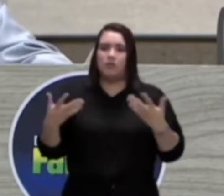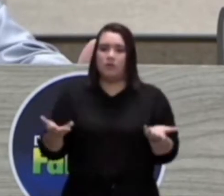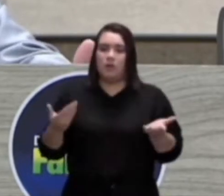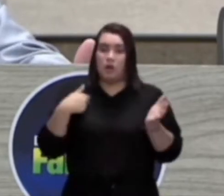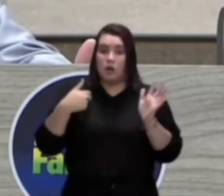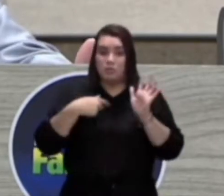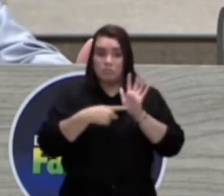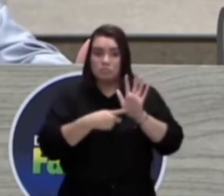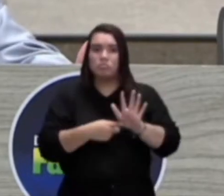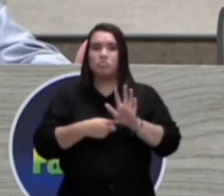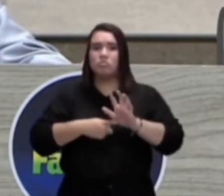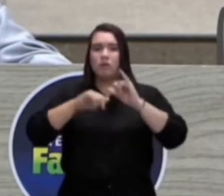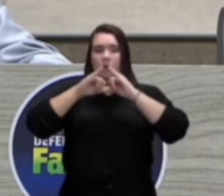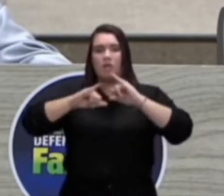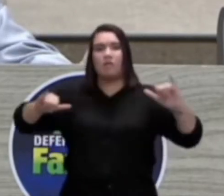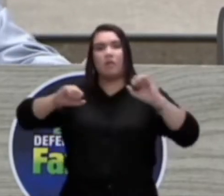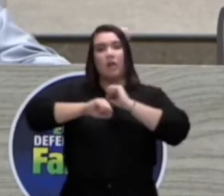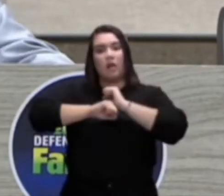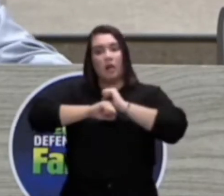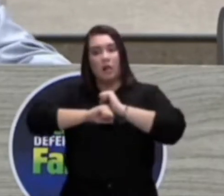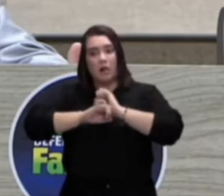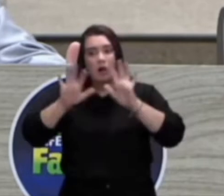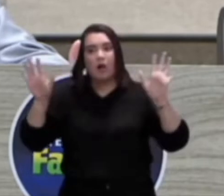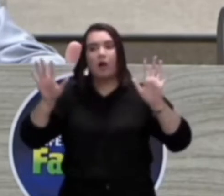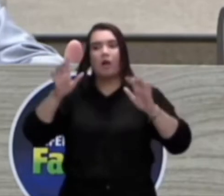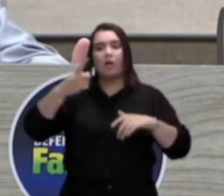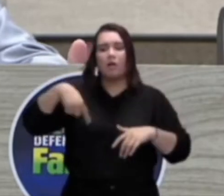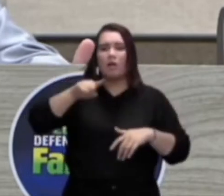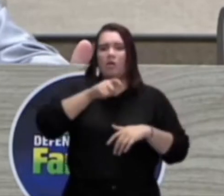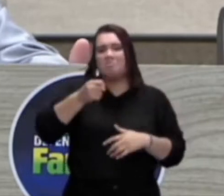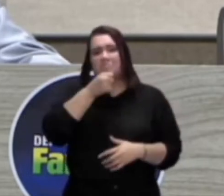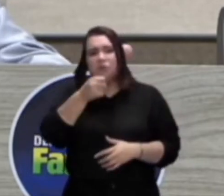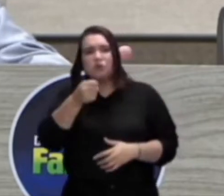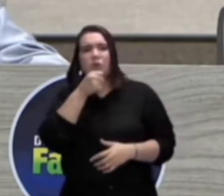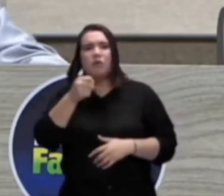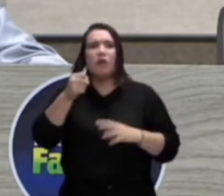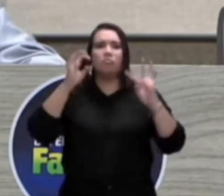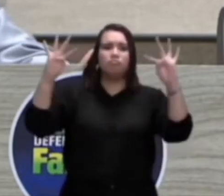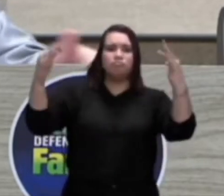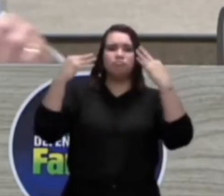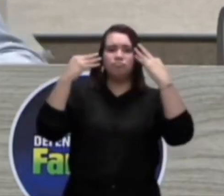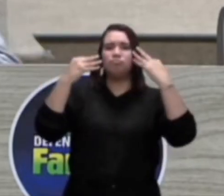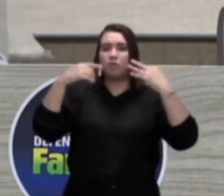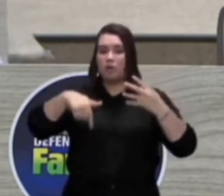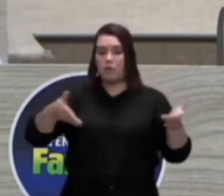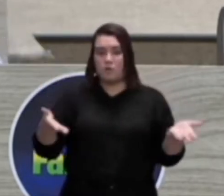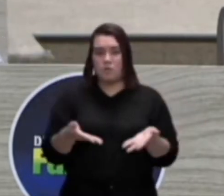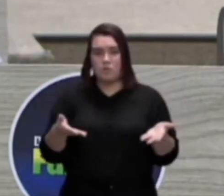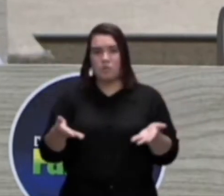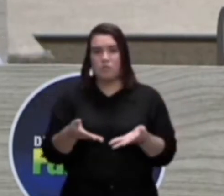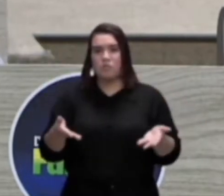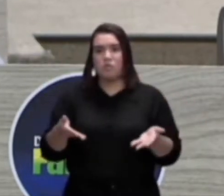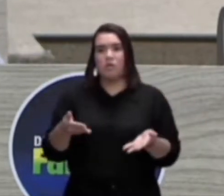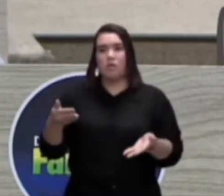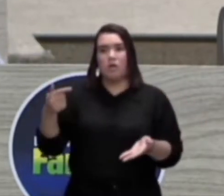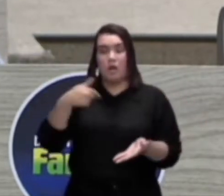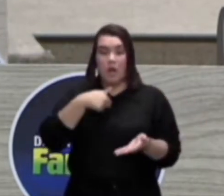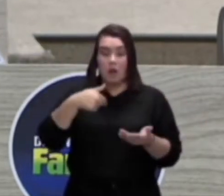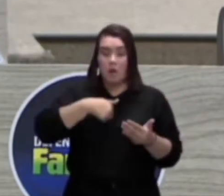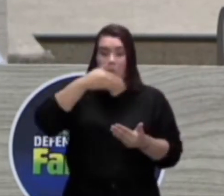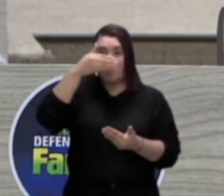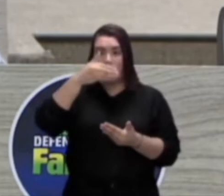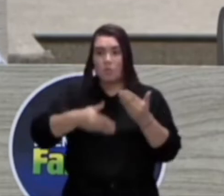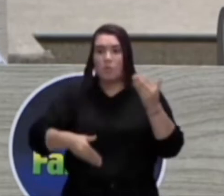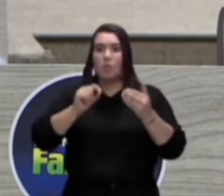por todas, para toda a imprensa, para todo o pessoal que está nos assistindo nesse momento, que eu sou contra